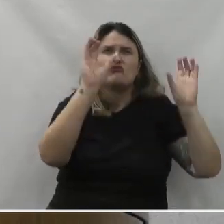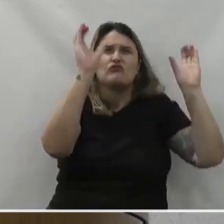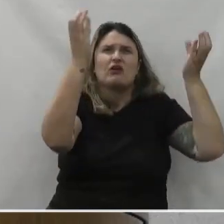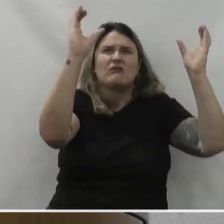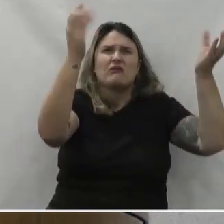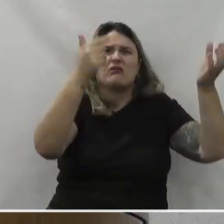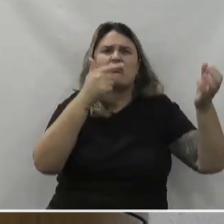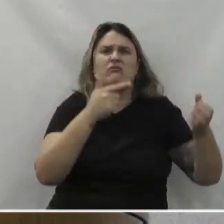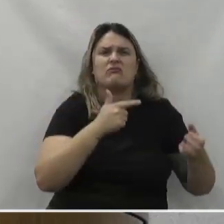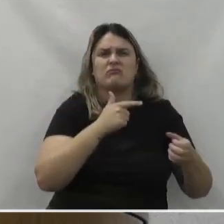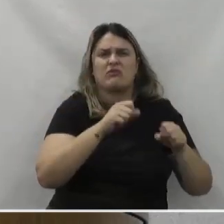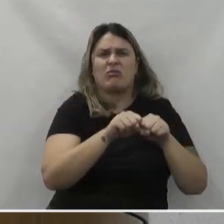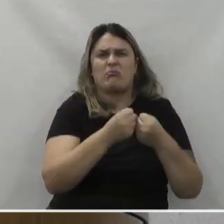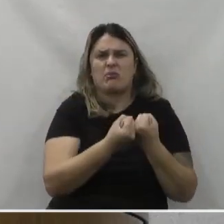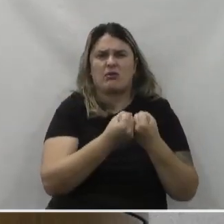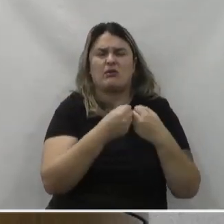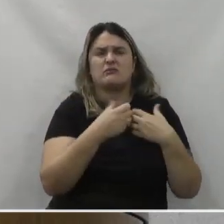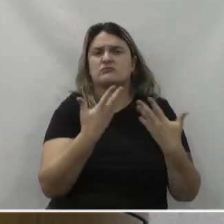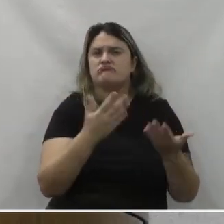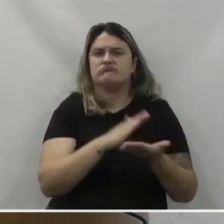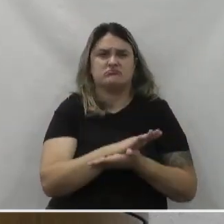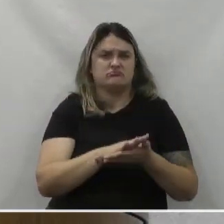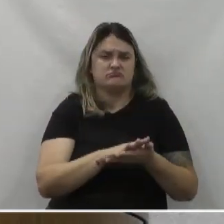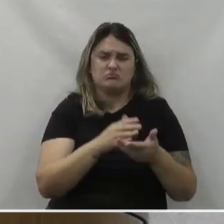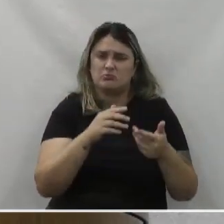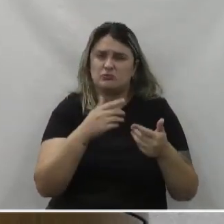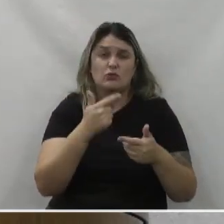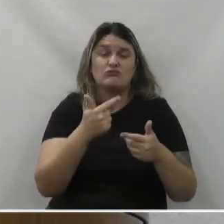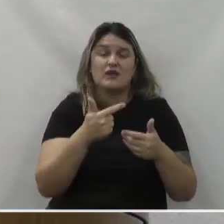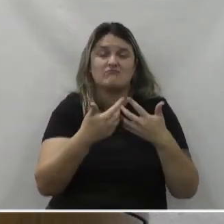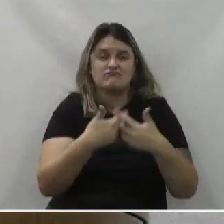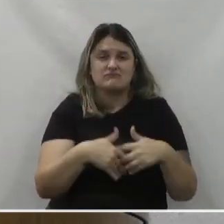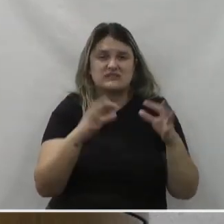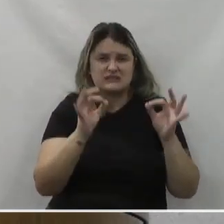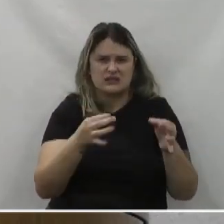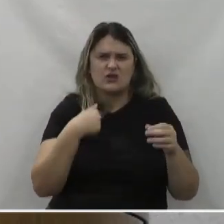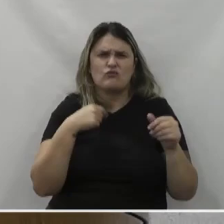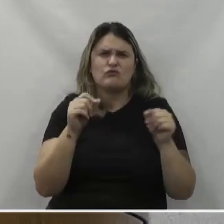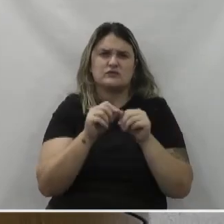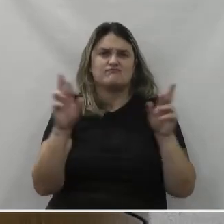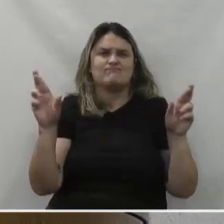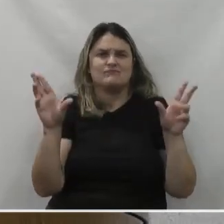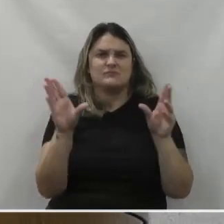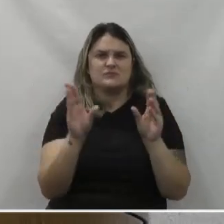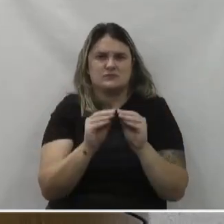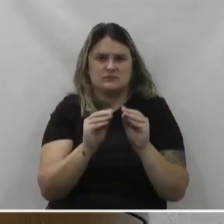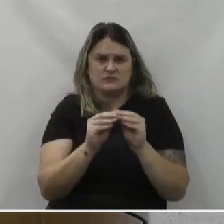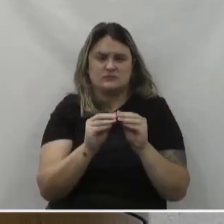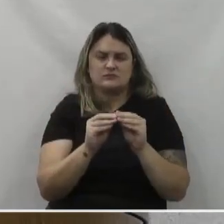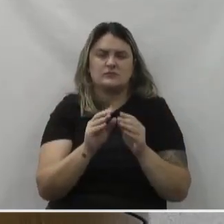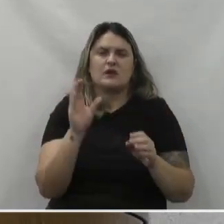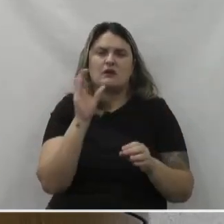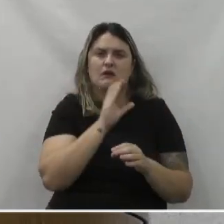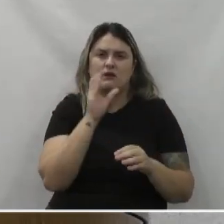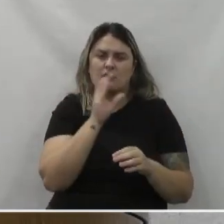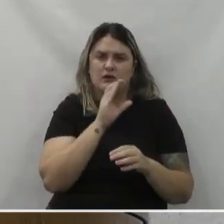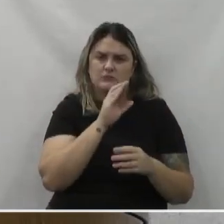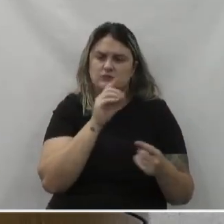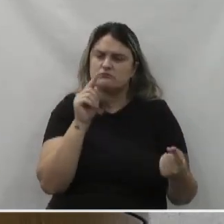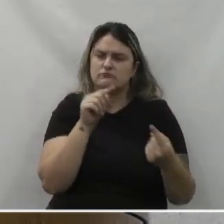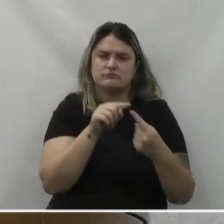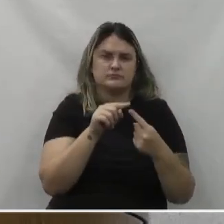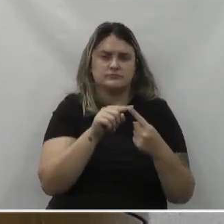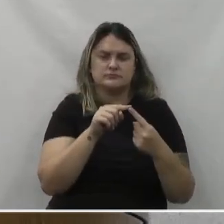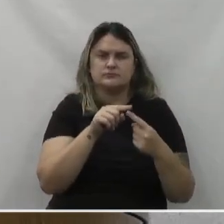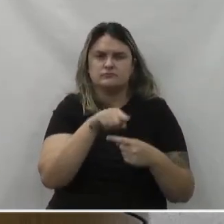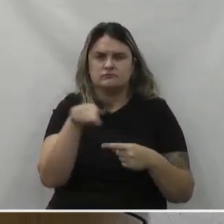é bonita a nossa cidade. Eu vou dar uma resumida aqui de uma forma bem rápida e objetiva,